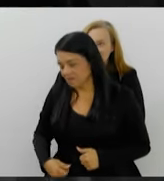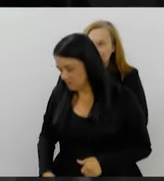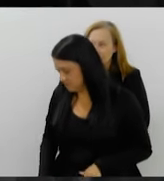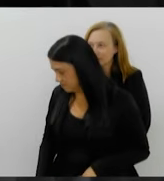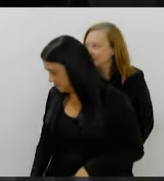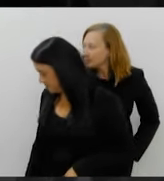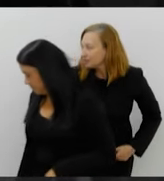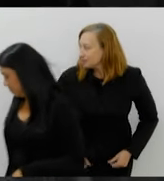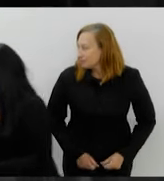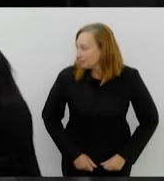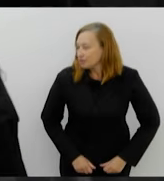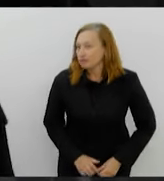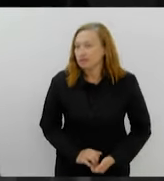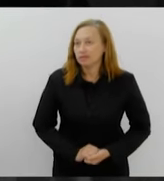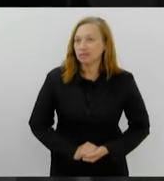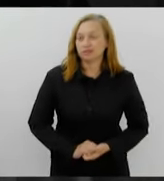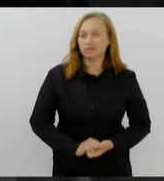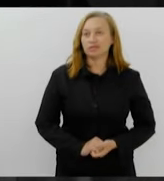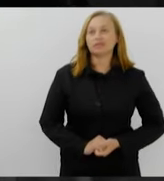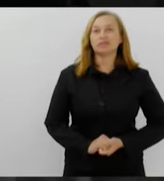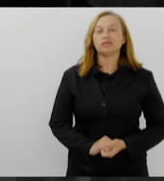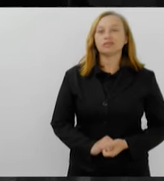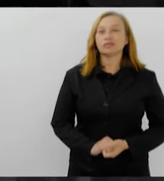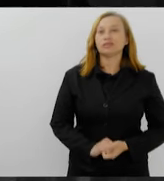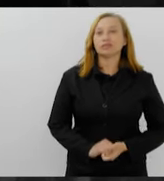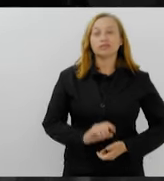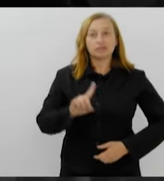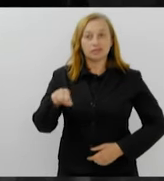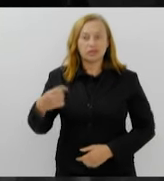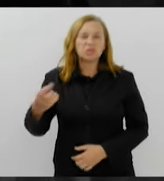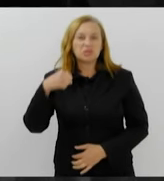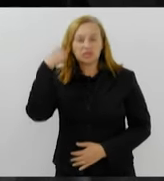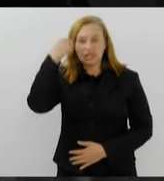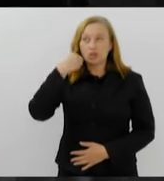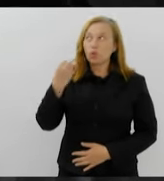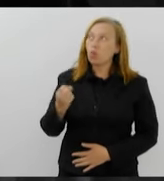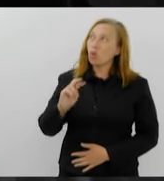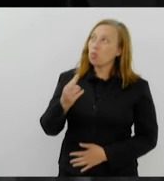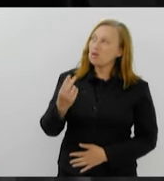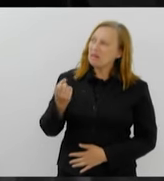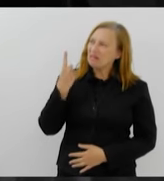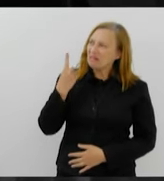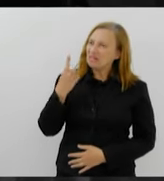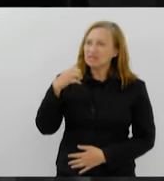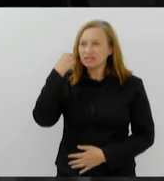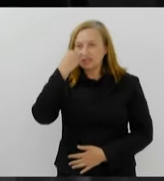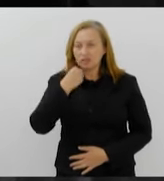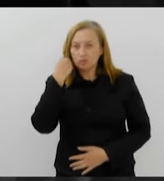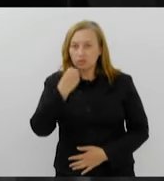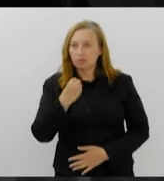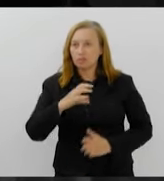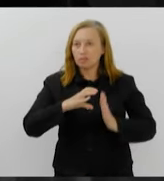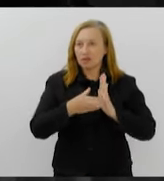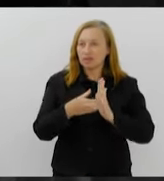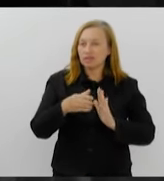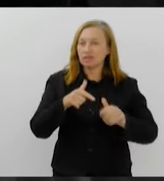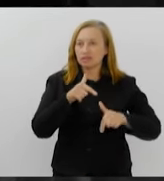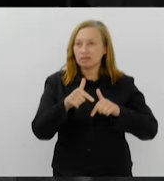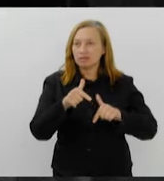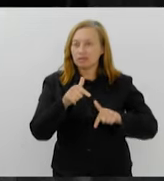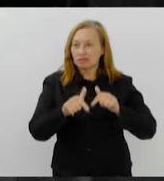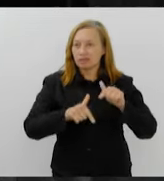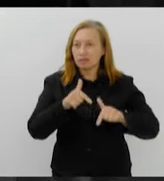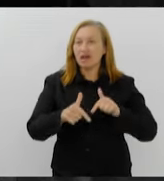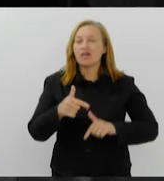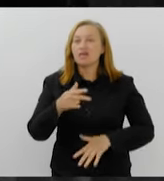foi o outro candidato do pessol depois foi o senador o ex-senador do partido dos trabalhadores foi uma fila de